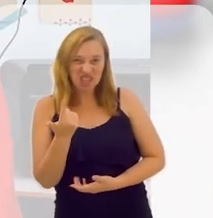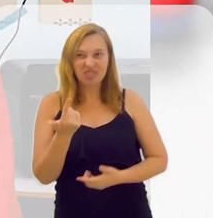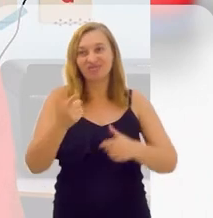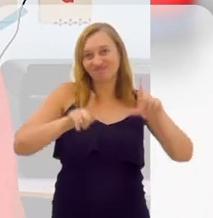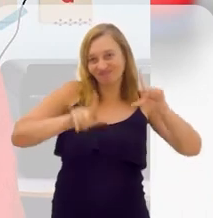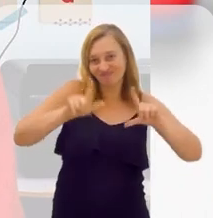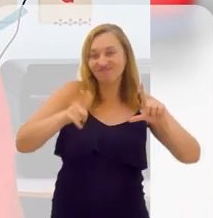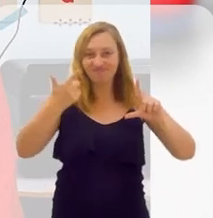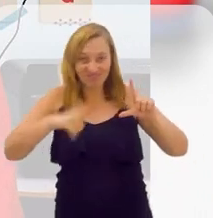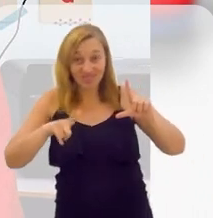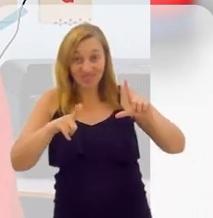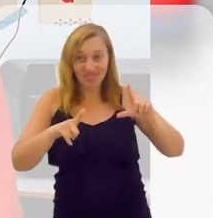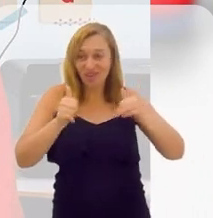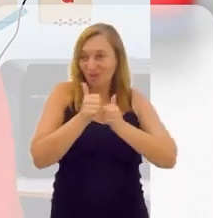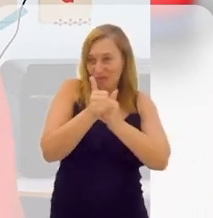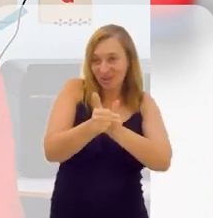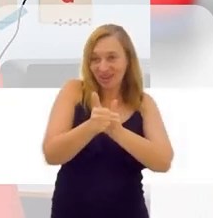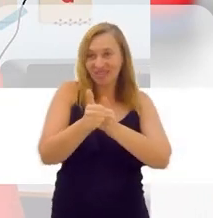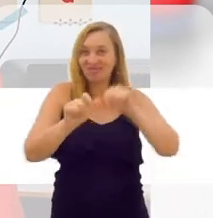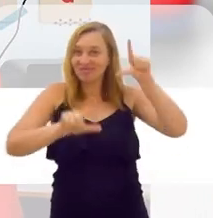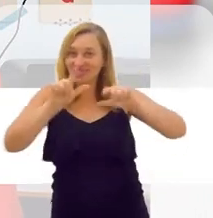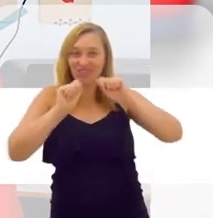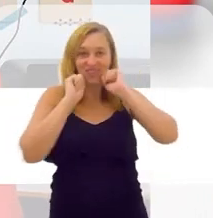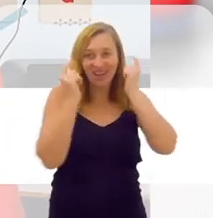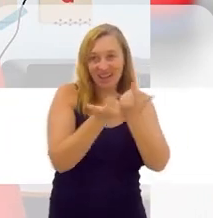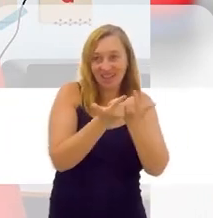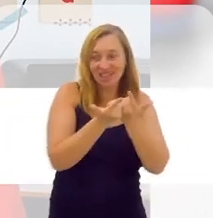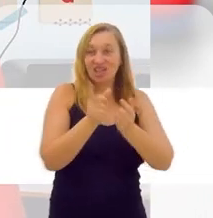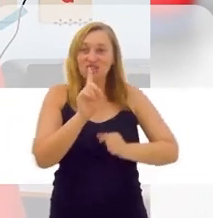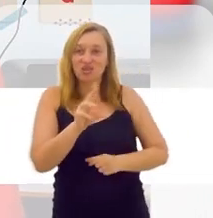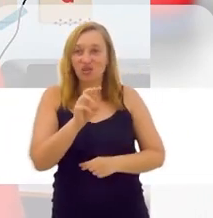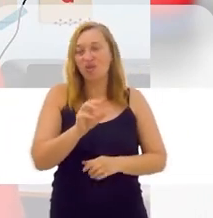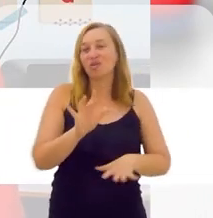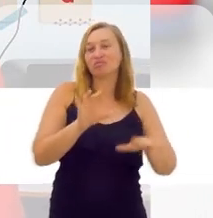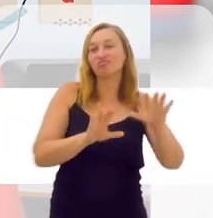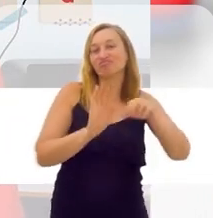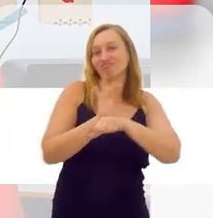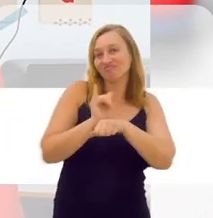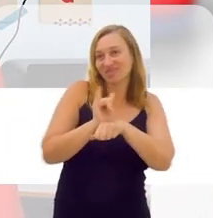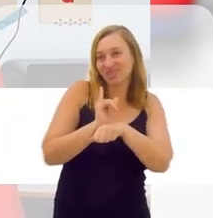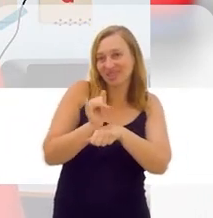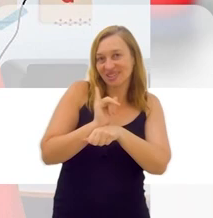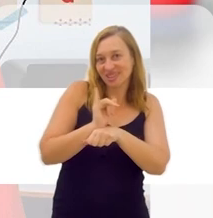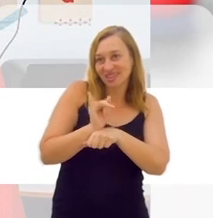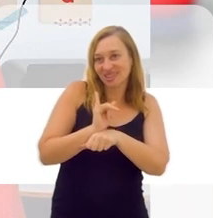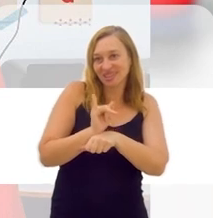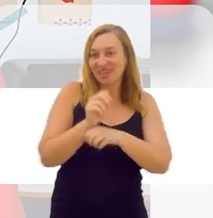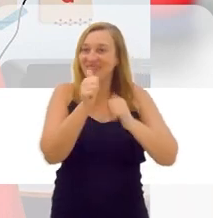quiser rever este programa ou acompanhar a programação da TV Alerj, é só acessar o nosso canal no